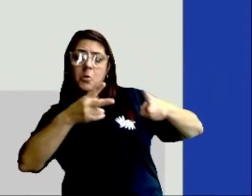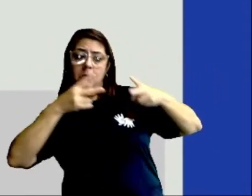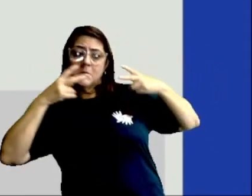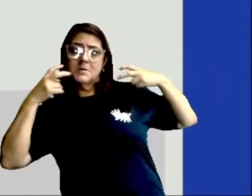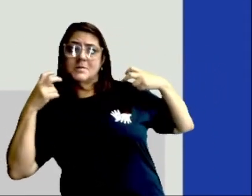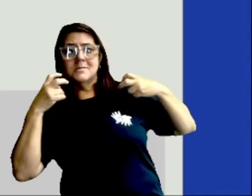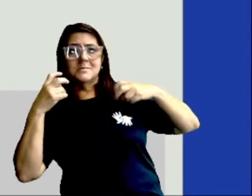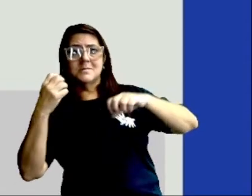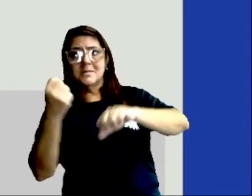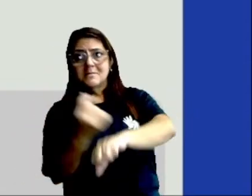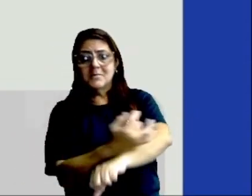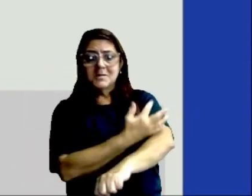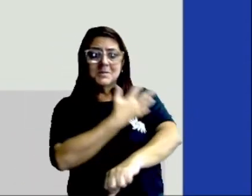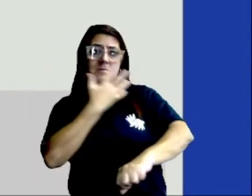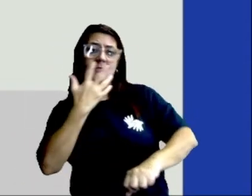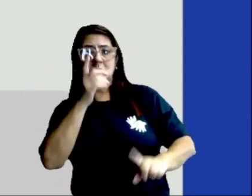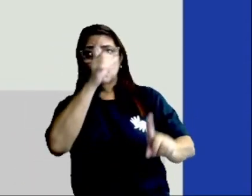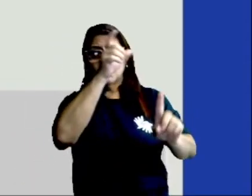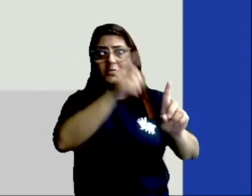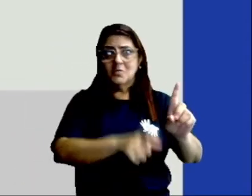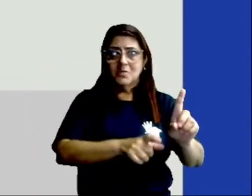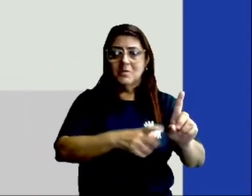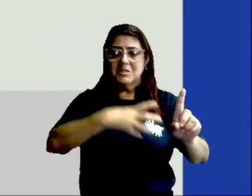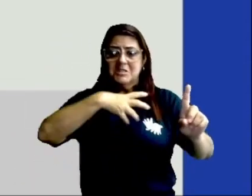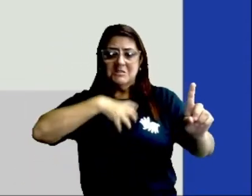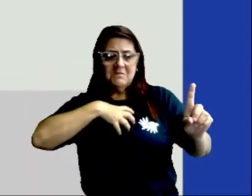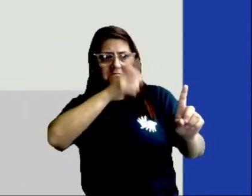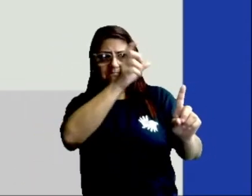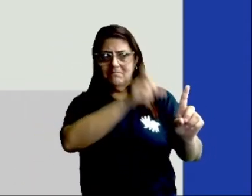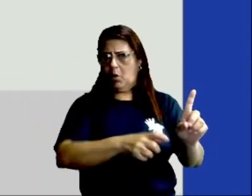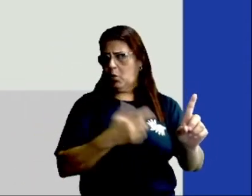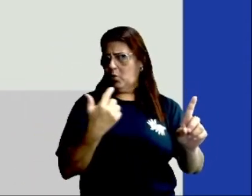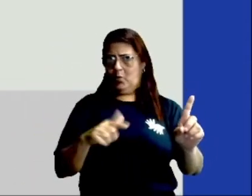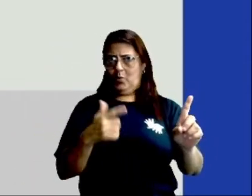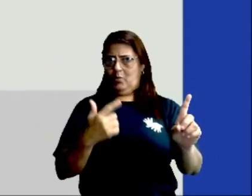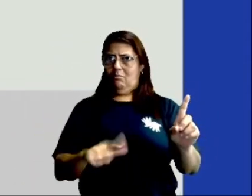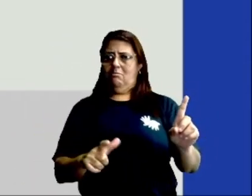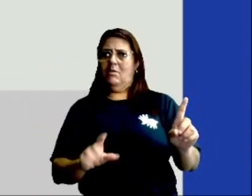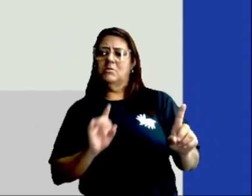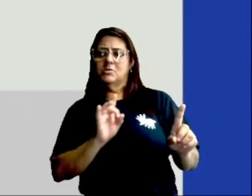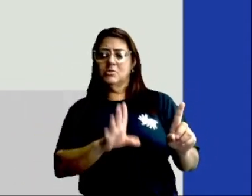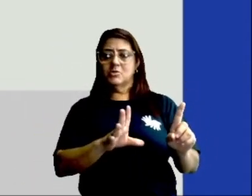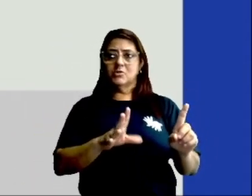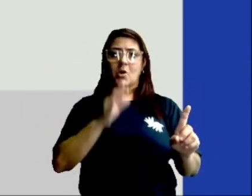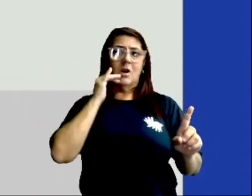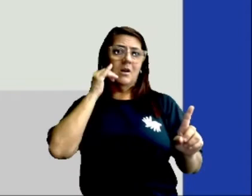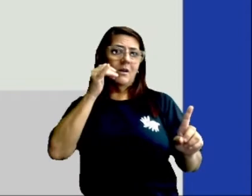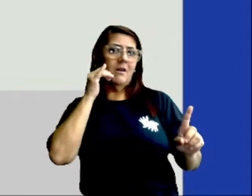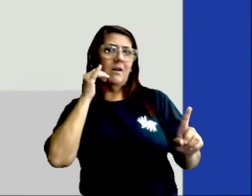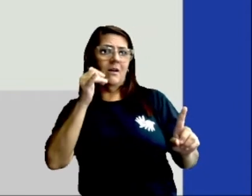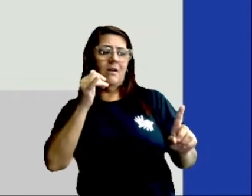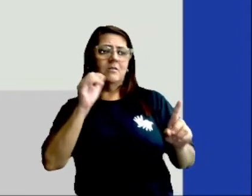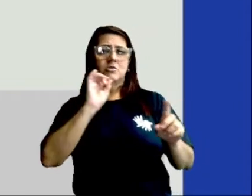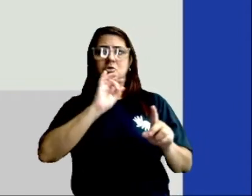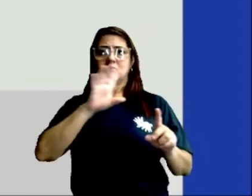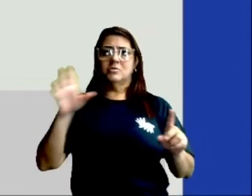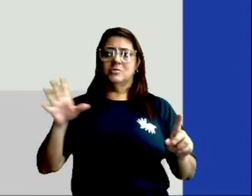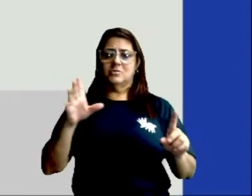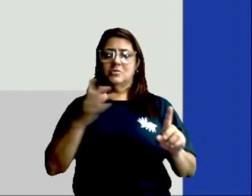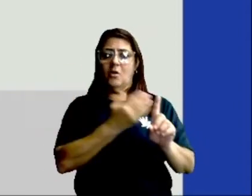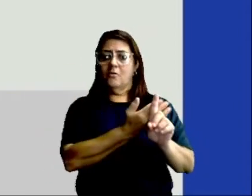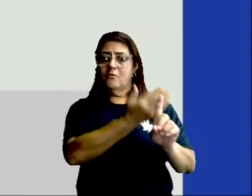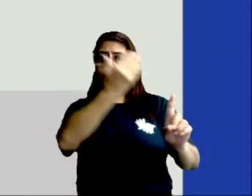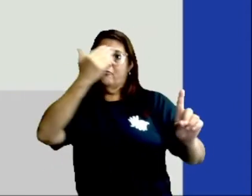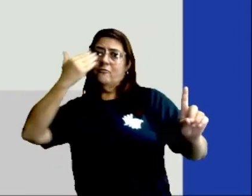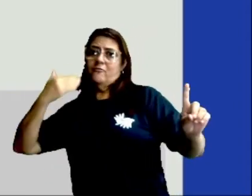dos personagens, não está percebendo ali sentimentos, está apenas narrando aqueles acontecimentos ali, mas sem se